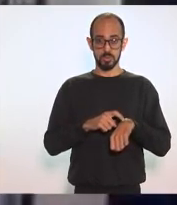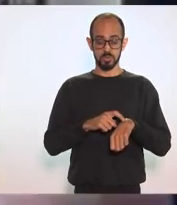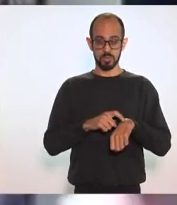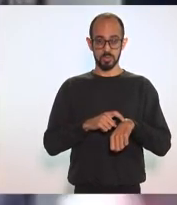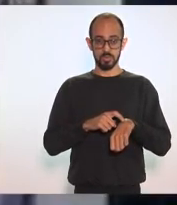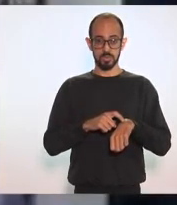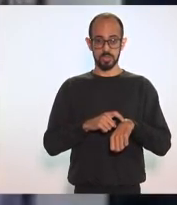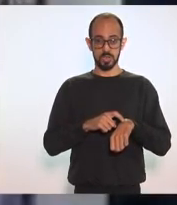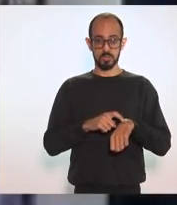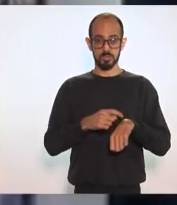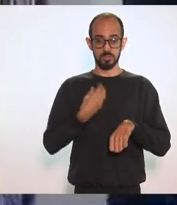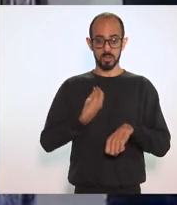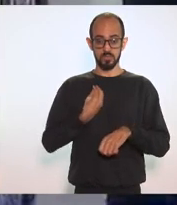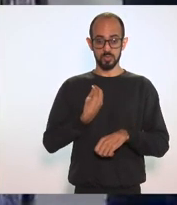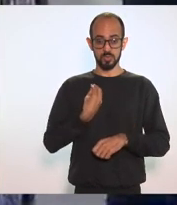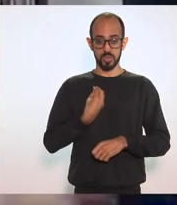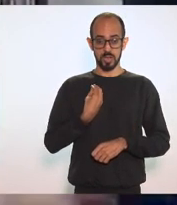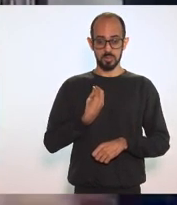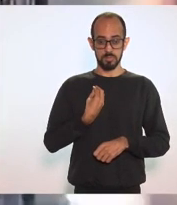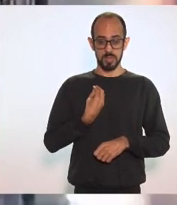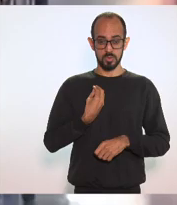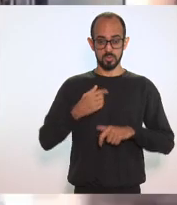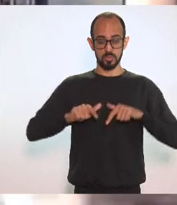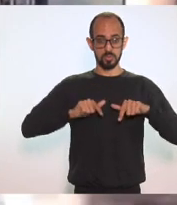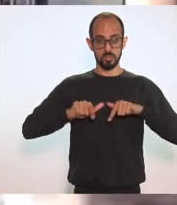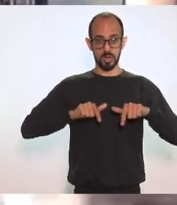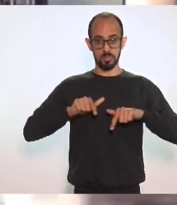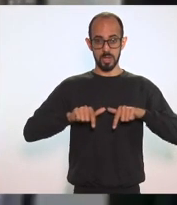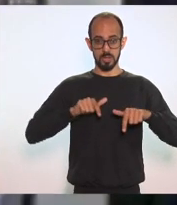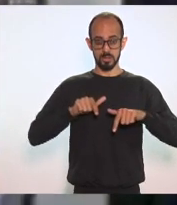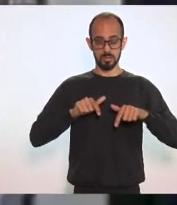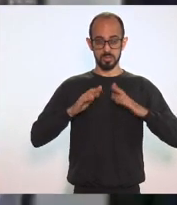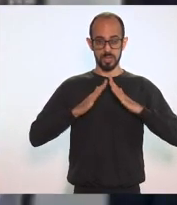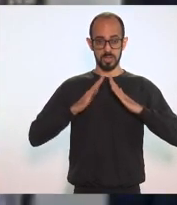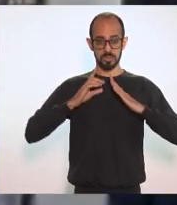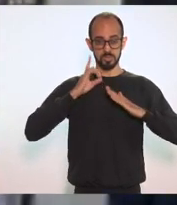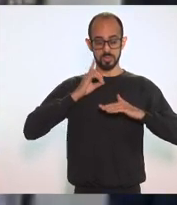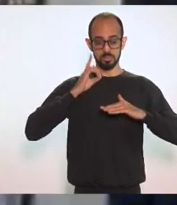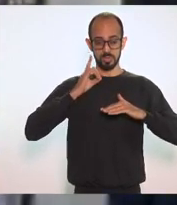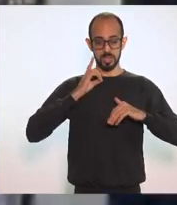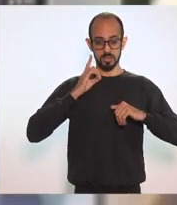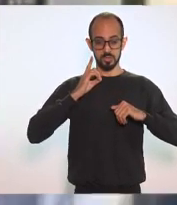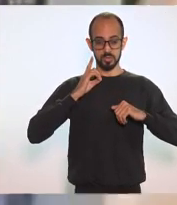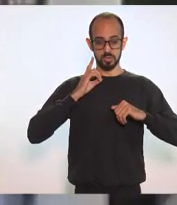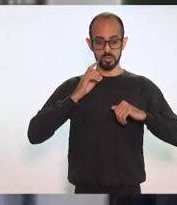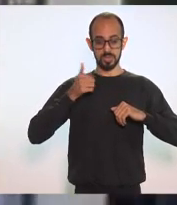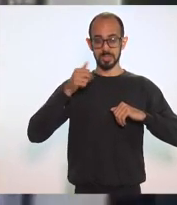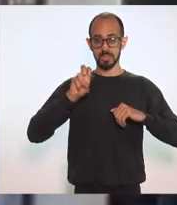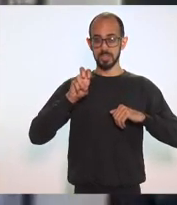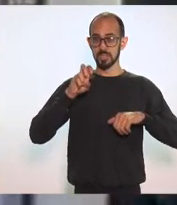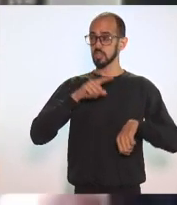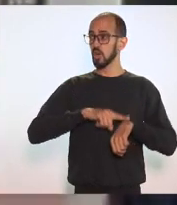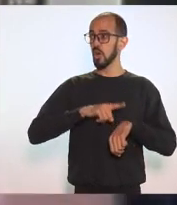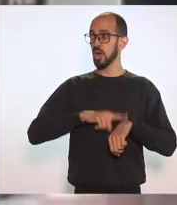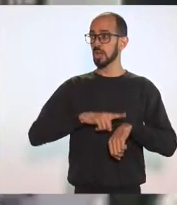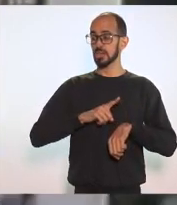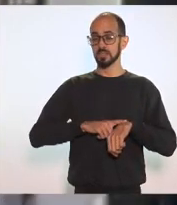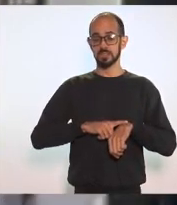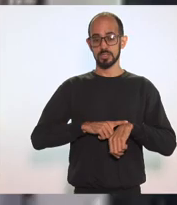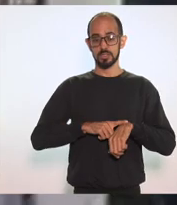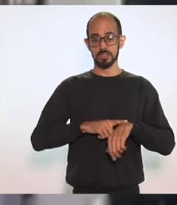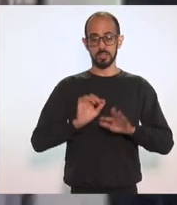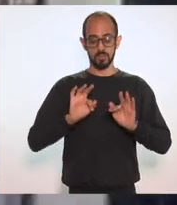para funcionamento das atividades da Assembleia Legislativa, às 15 horas